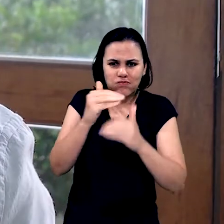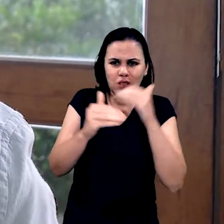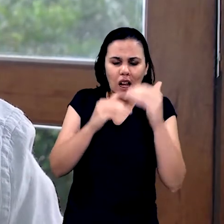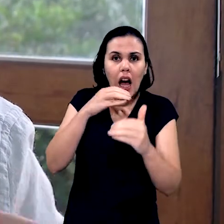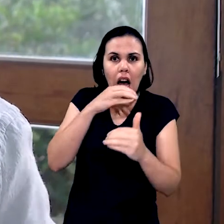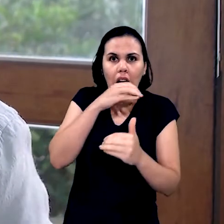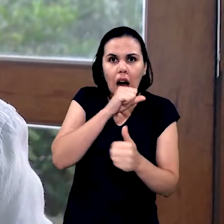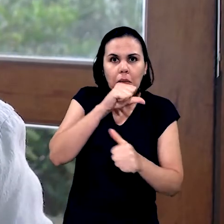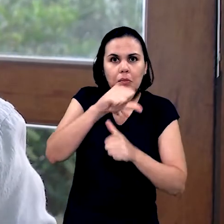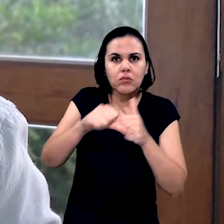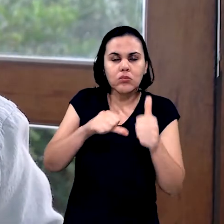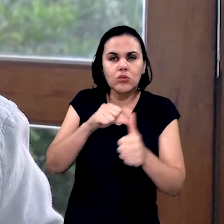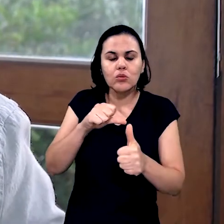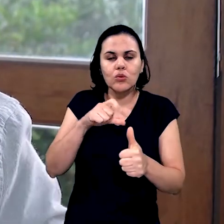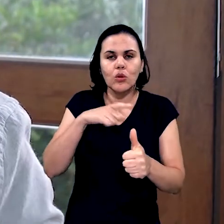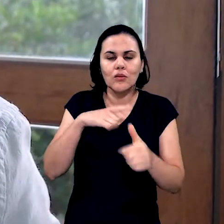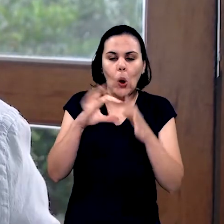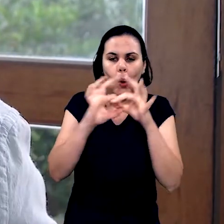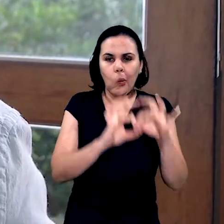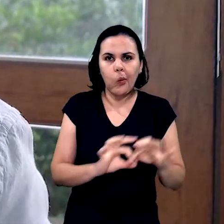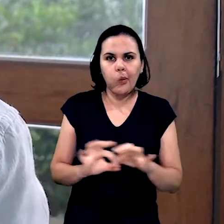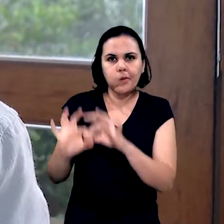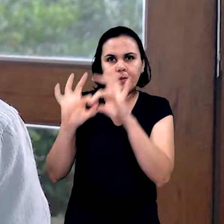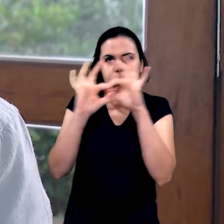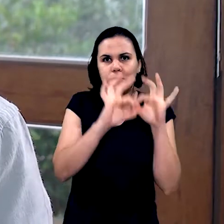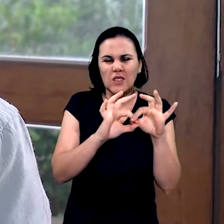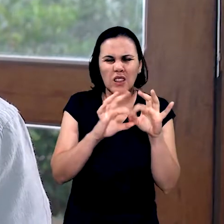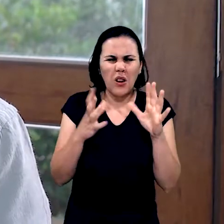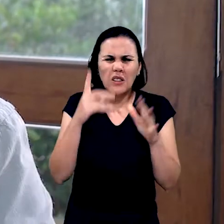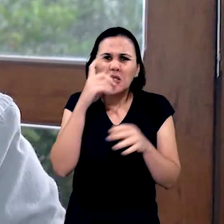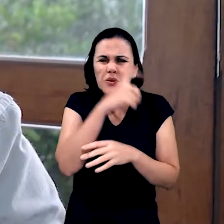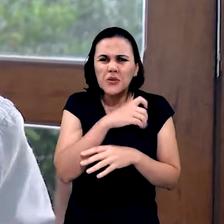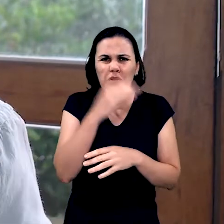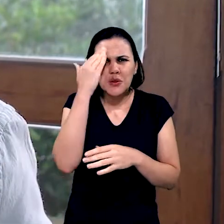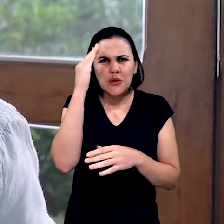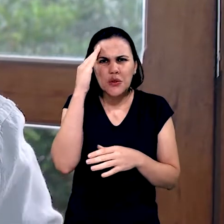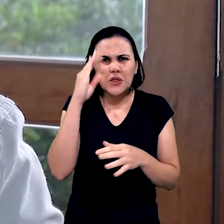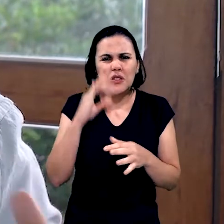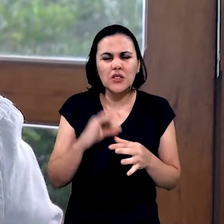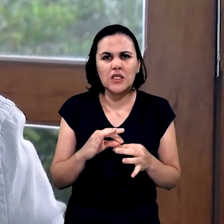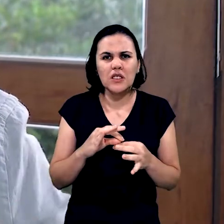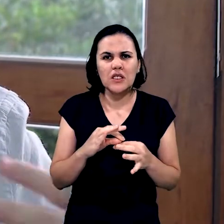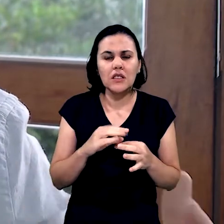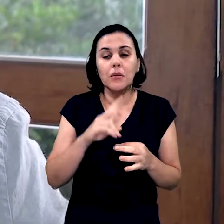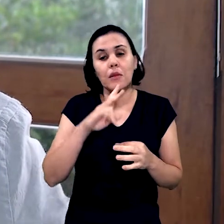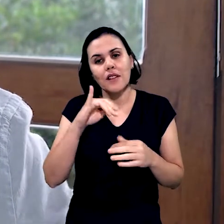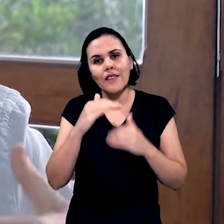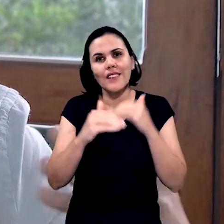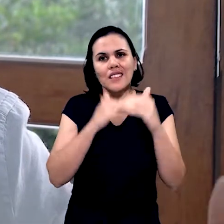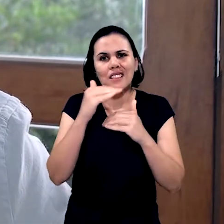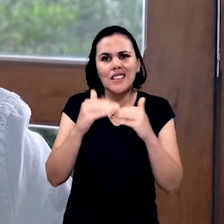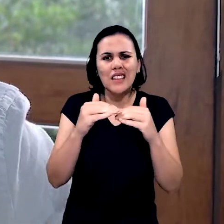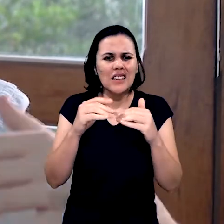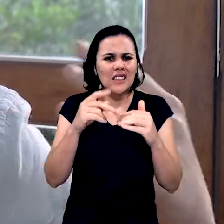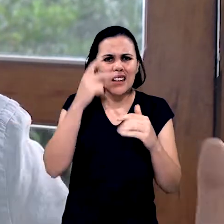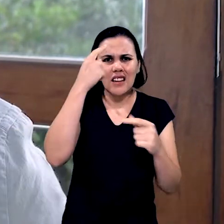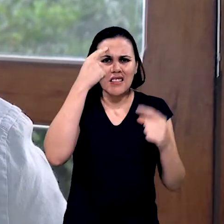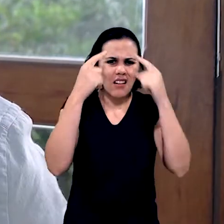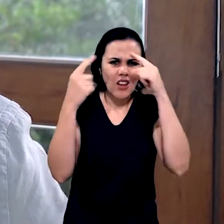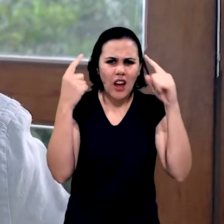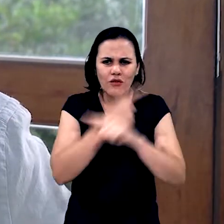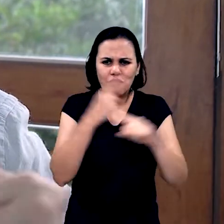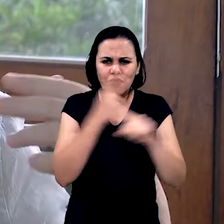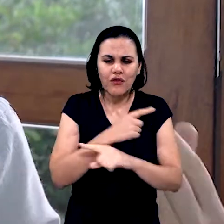forma tão veloz, tão rápida, e a gente tem um contexto, né, tão complexo, que vai, enfim, evoluindo, e os paradigmas